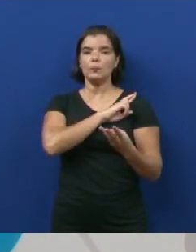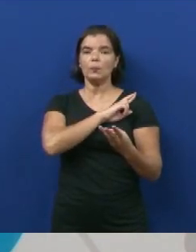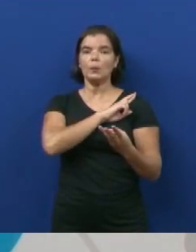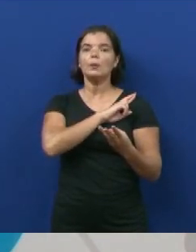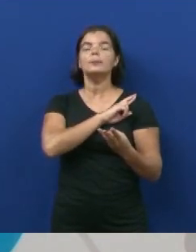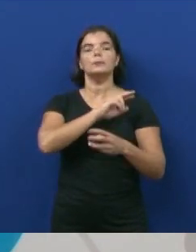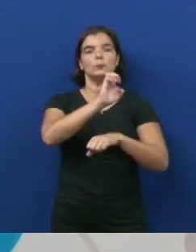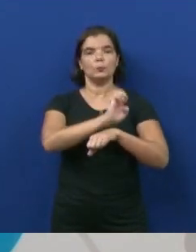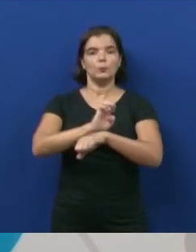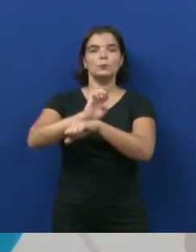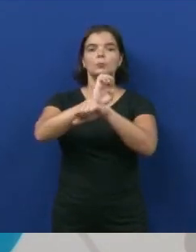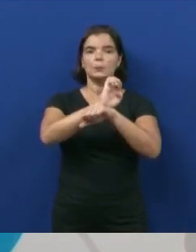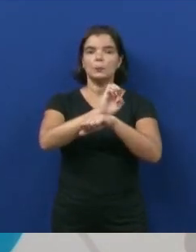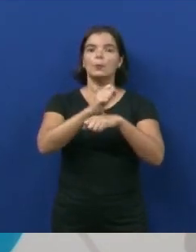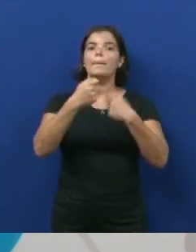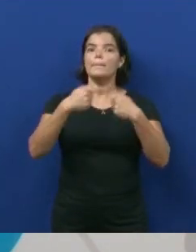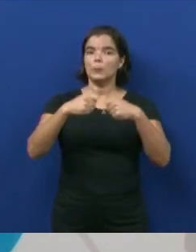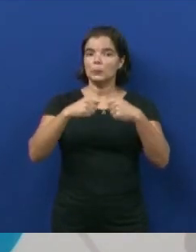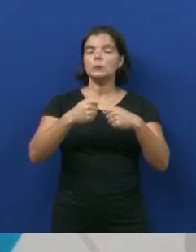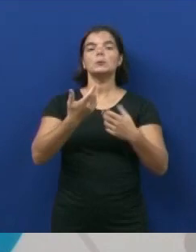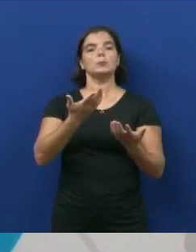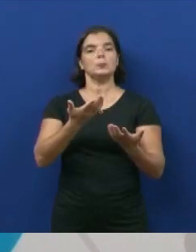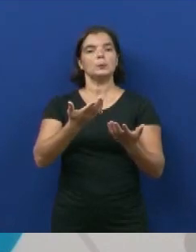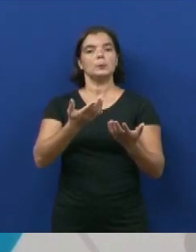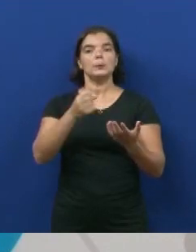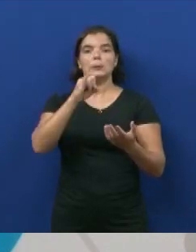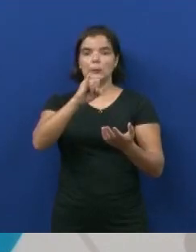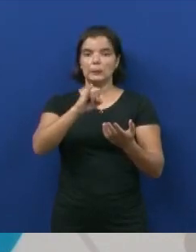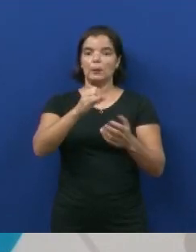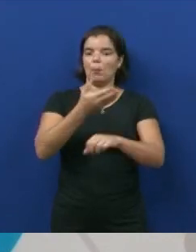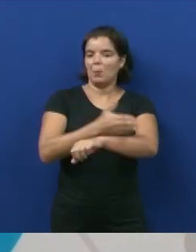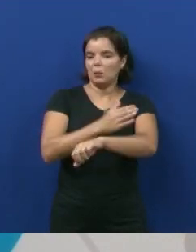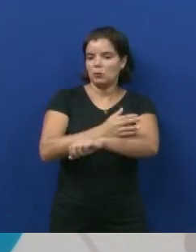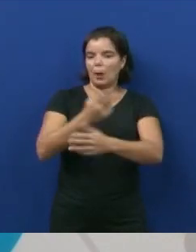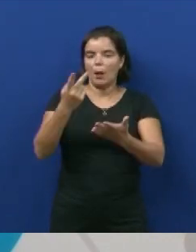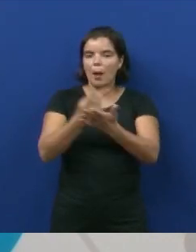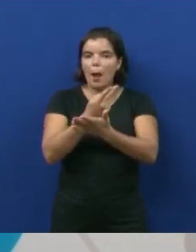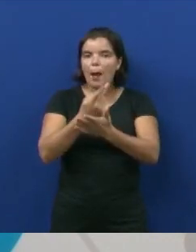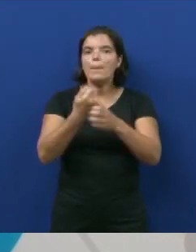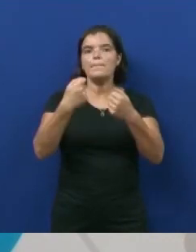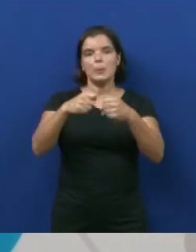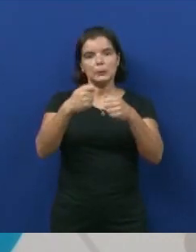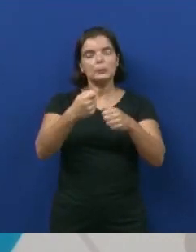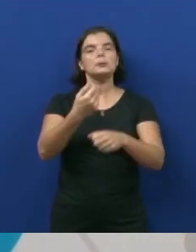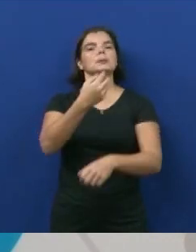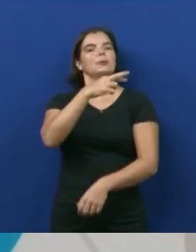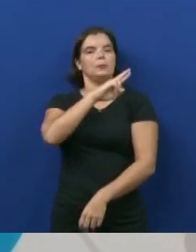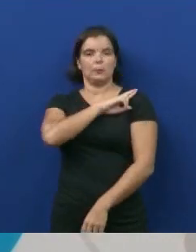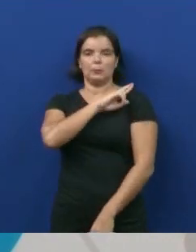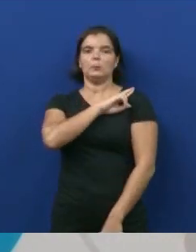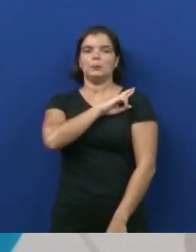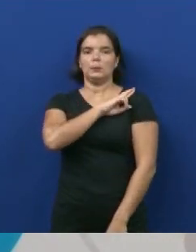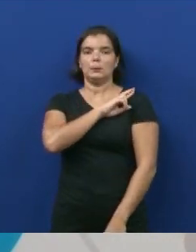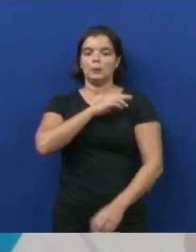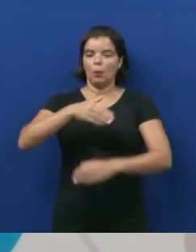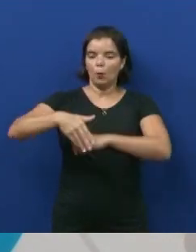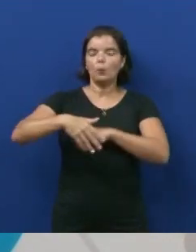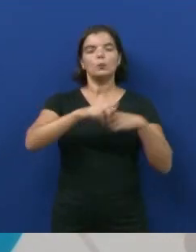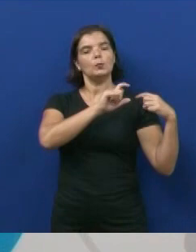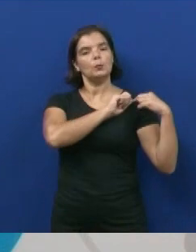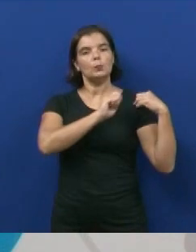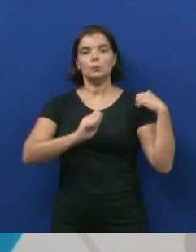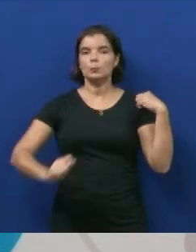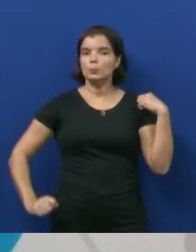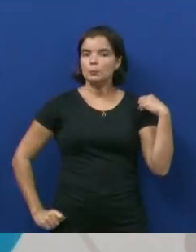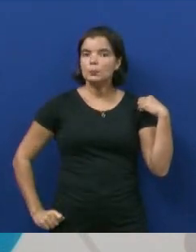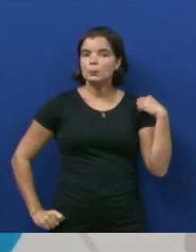uma fatalidade, ele tem que responder civilmente pelo ato que ele venha a praticar. Então, ele tem que transitar na via usando o cinto,